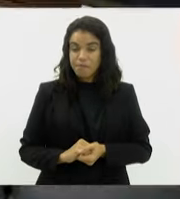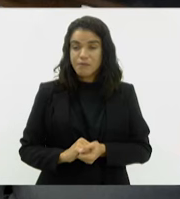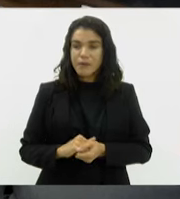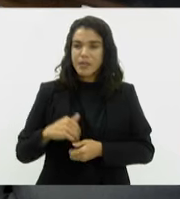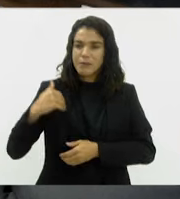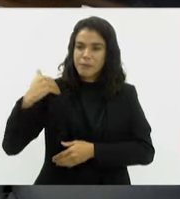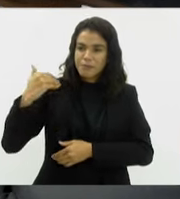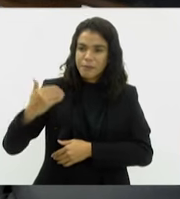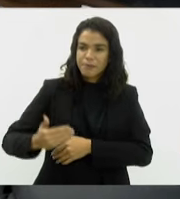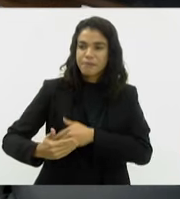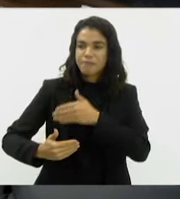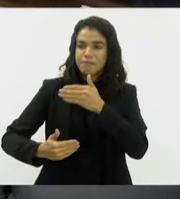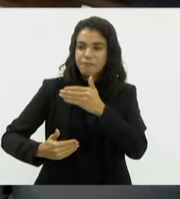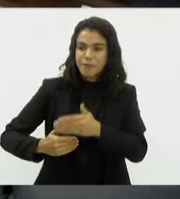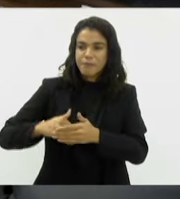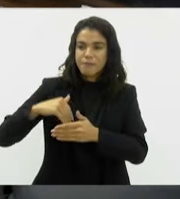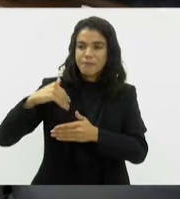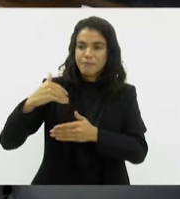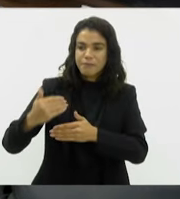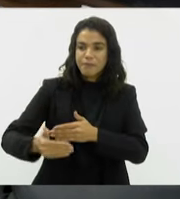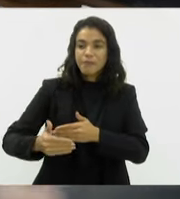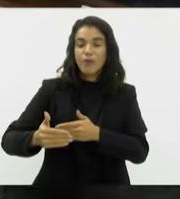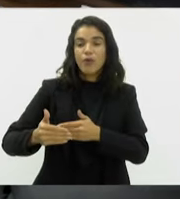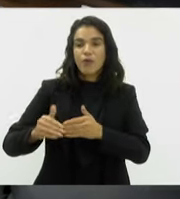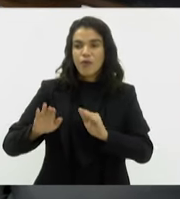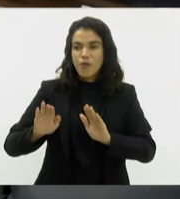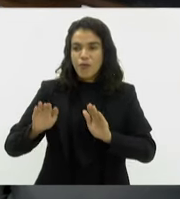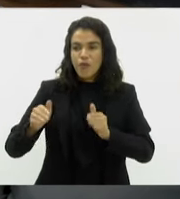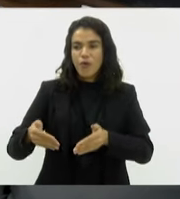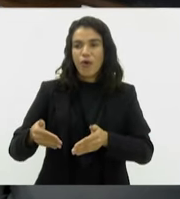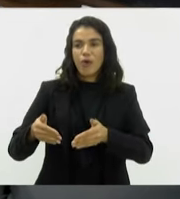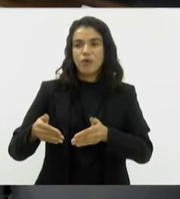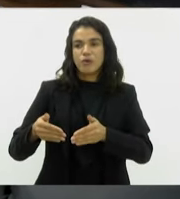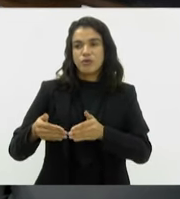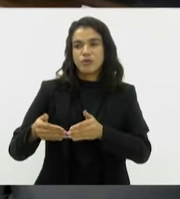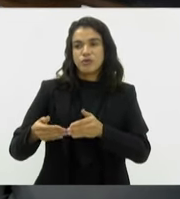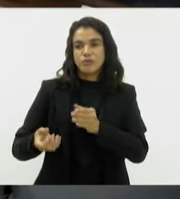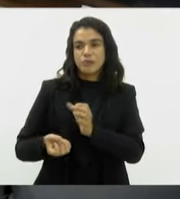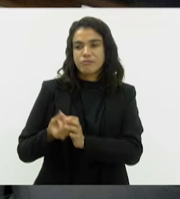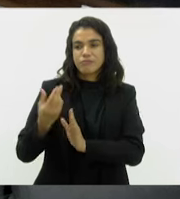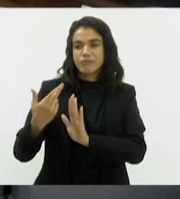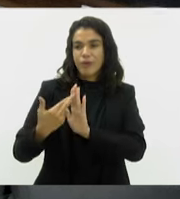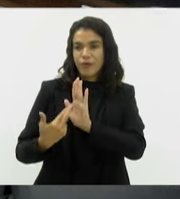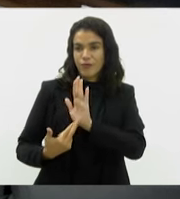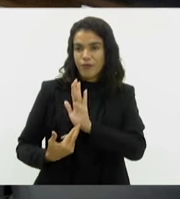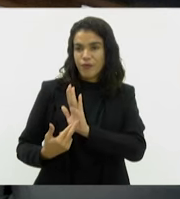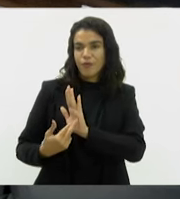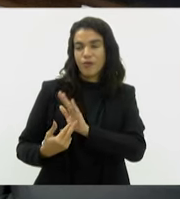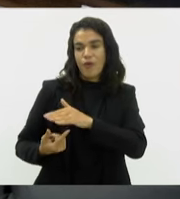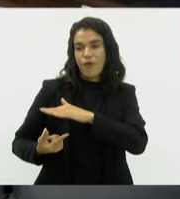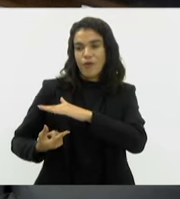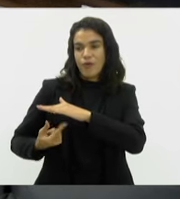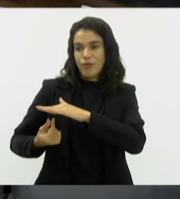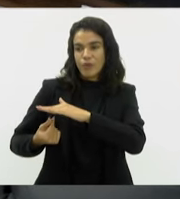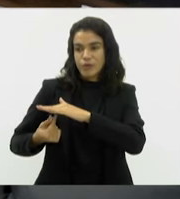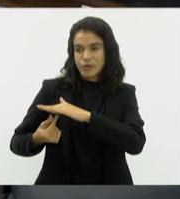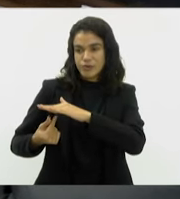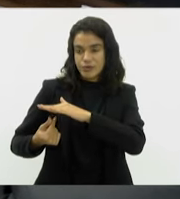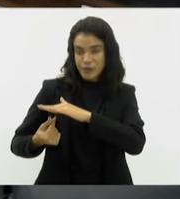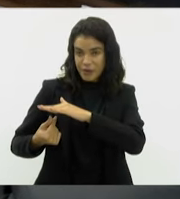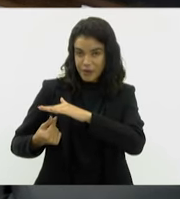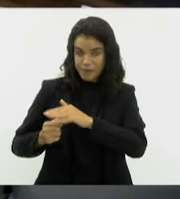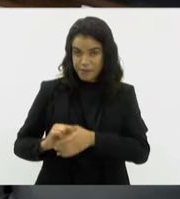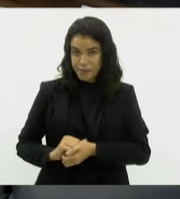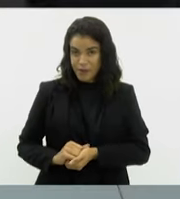tempos, o foco sobre regularização fundiária é muito grande. Então, quanto